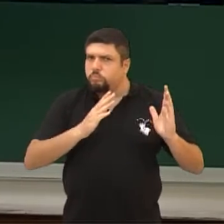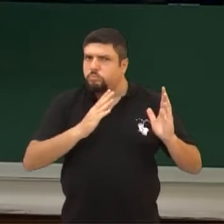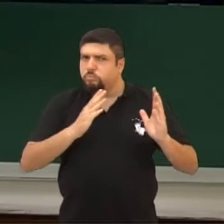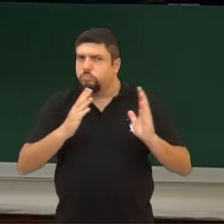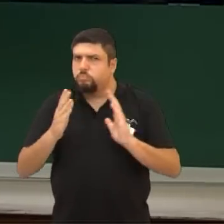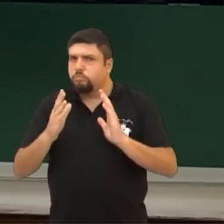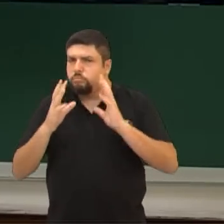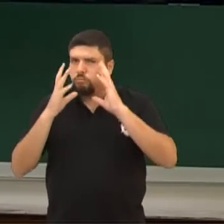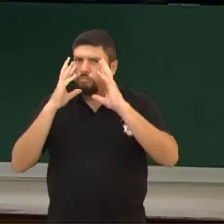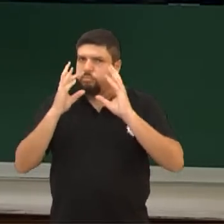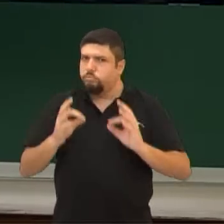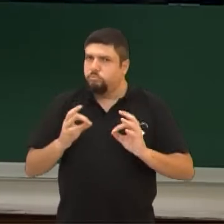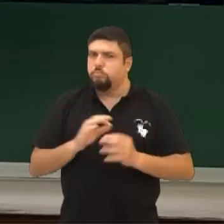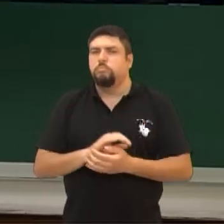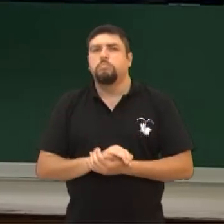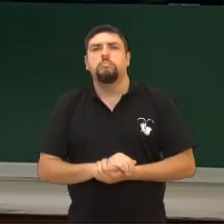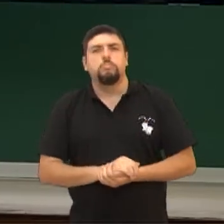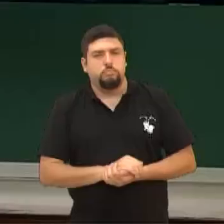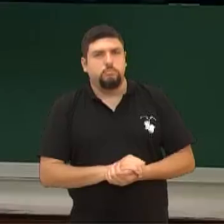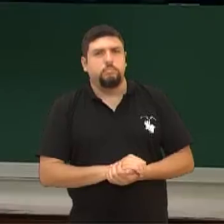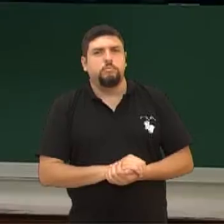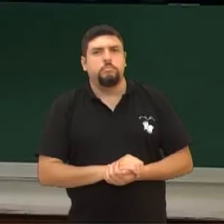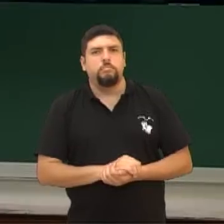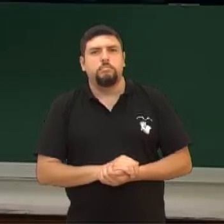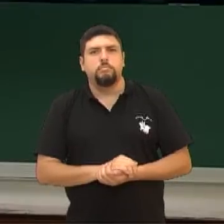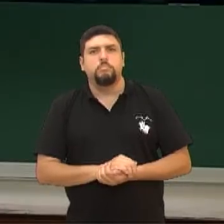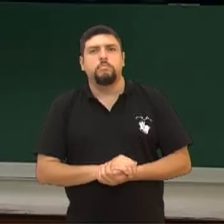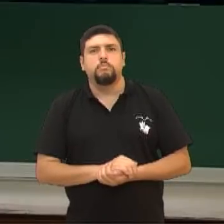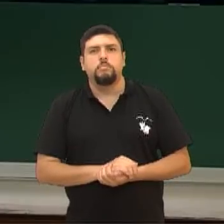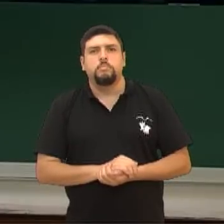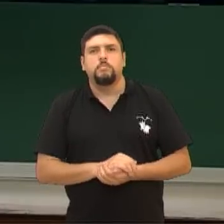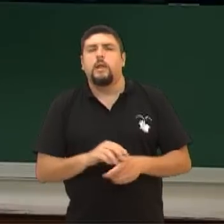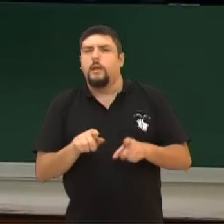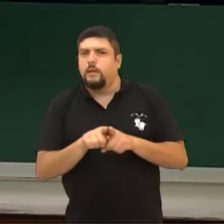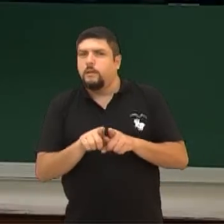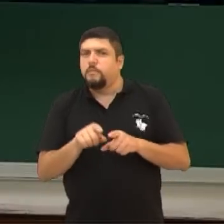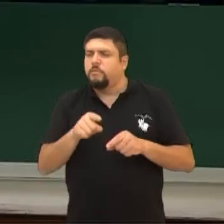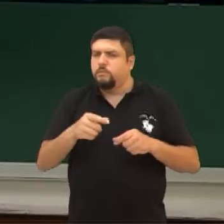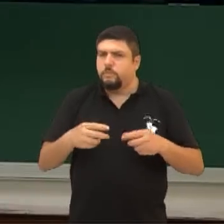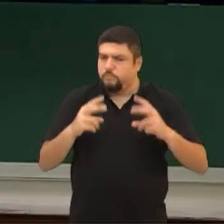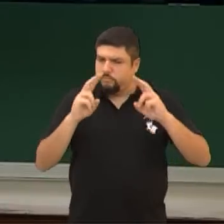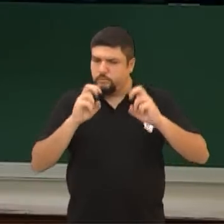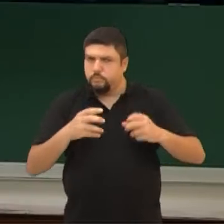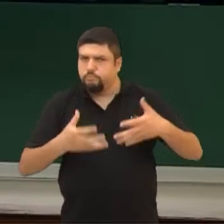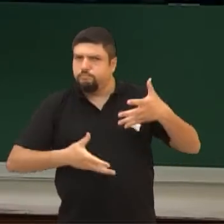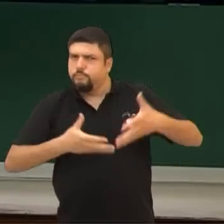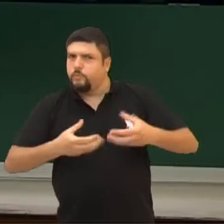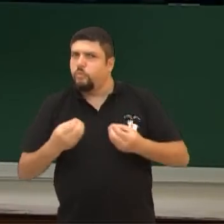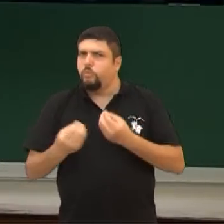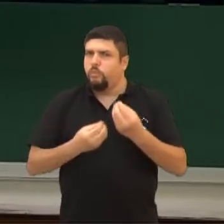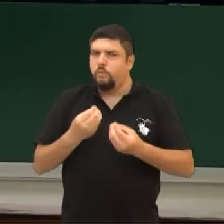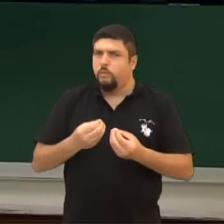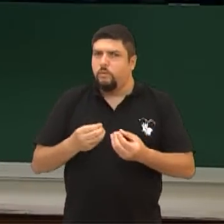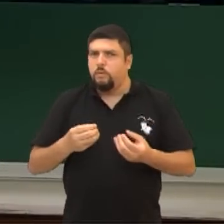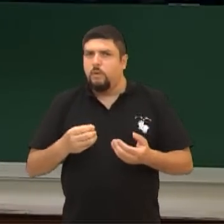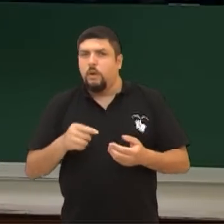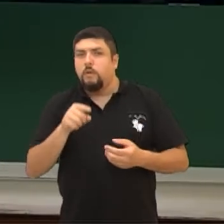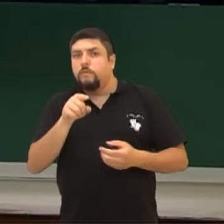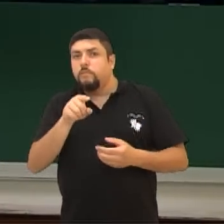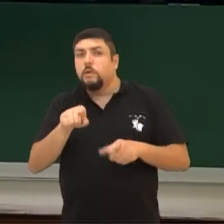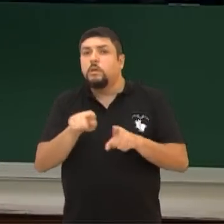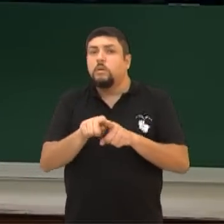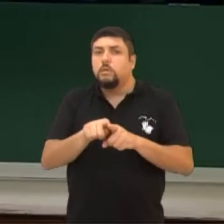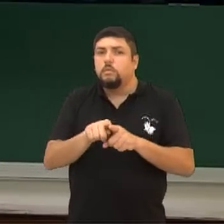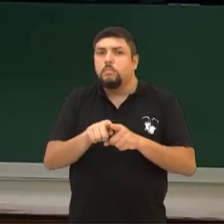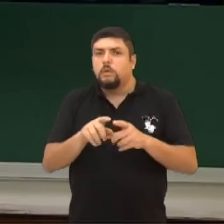calma, até para ver se a professora Gláucia está lendo certo, para ver como é que a professora Gláucia lê, né? E você avalia a sua